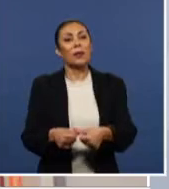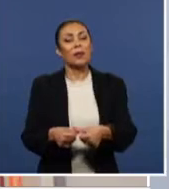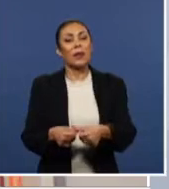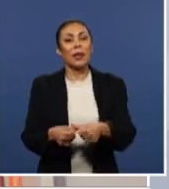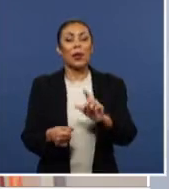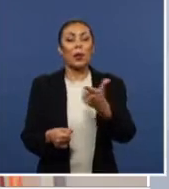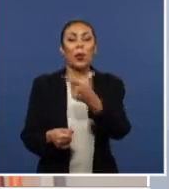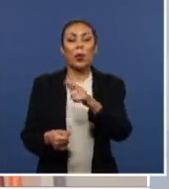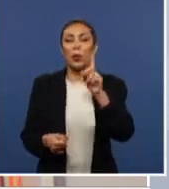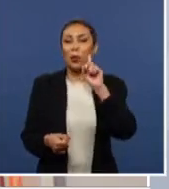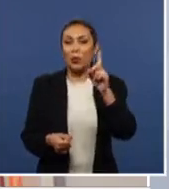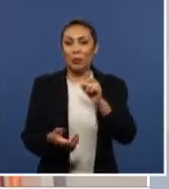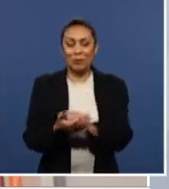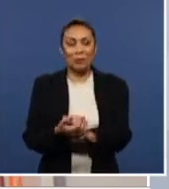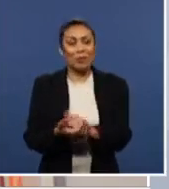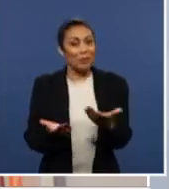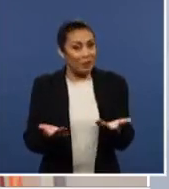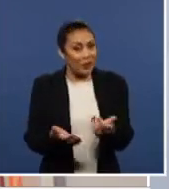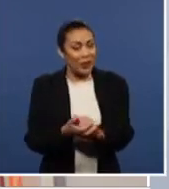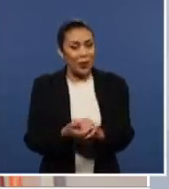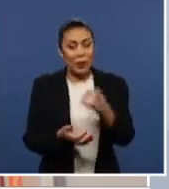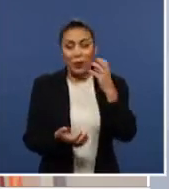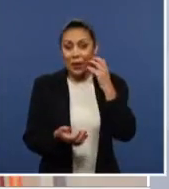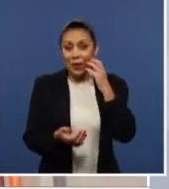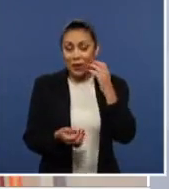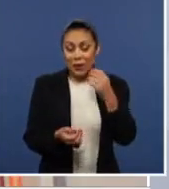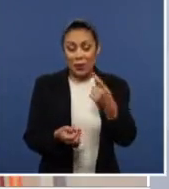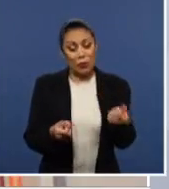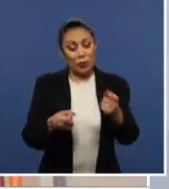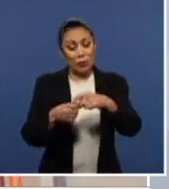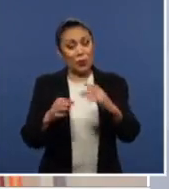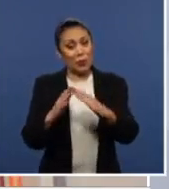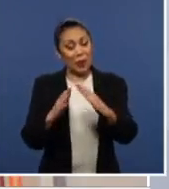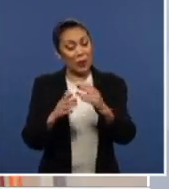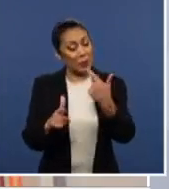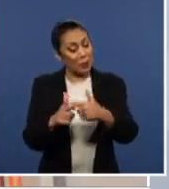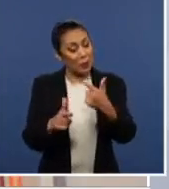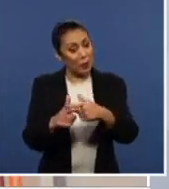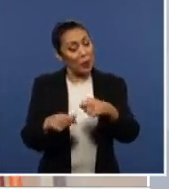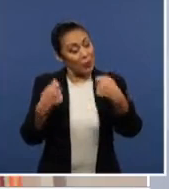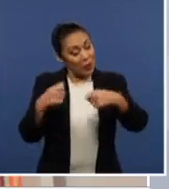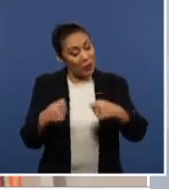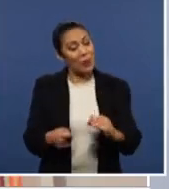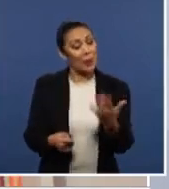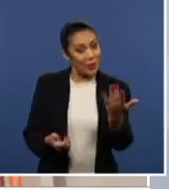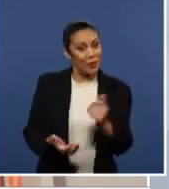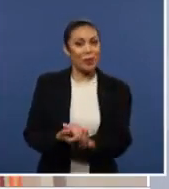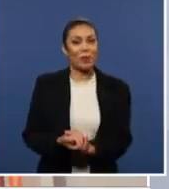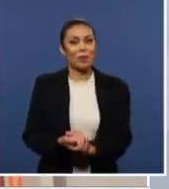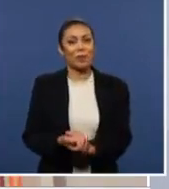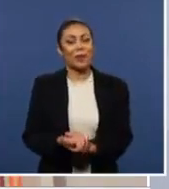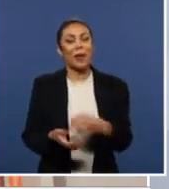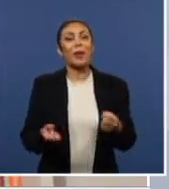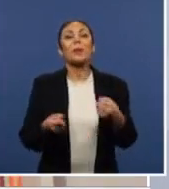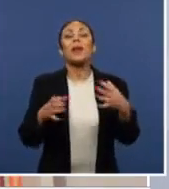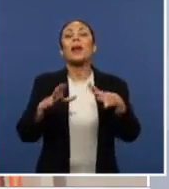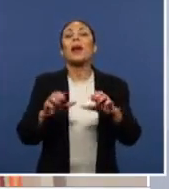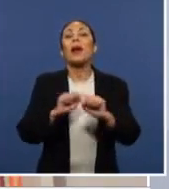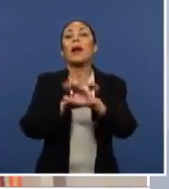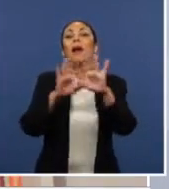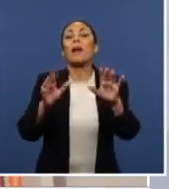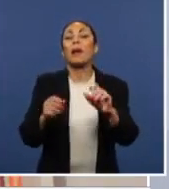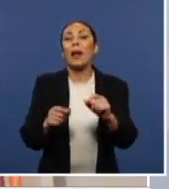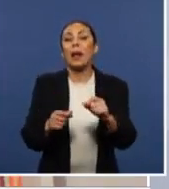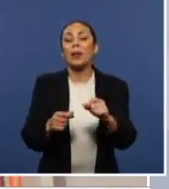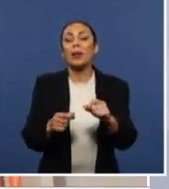dia seguinte. E o Tarcísio vai embora com esse problemaço para resolver, né? Deixar claro de que lado que ele está. Se